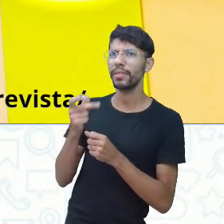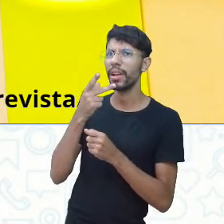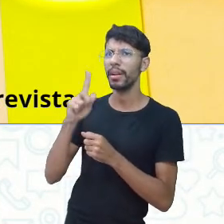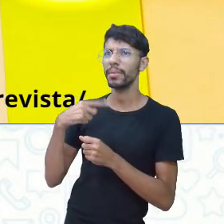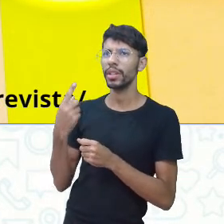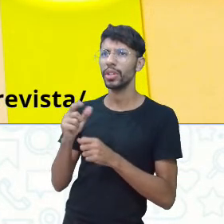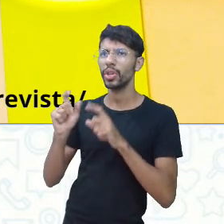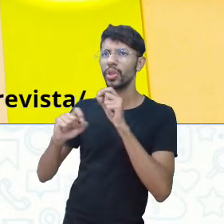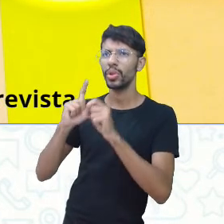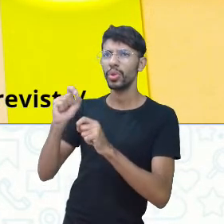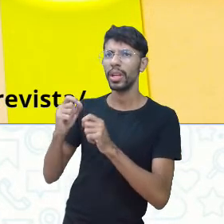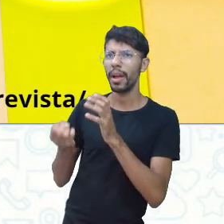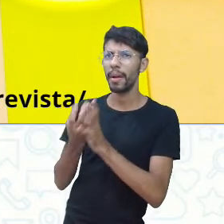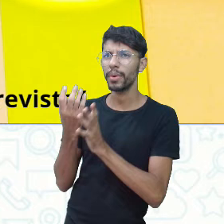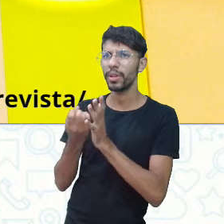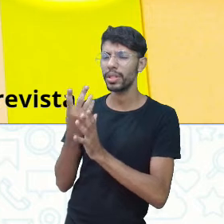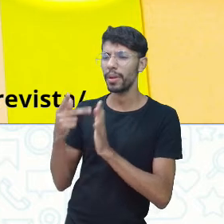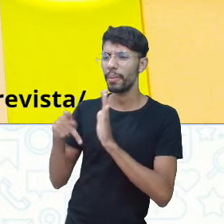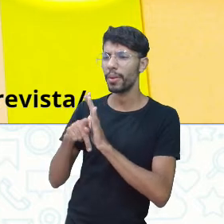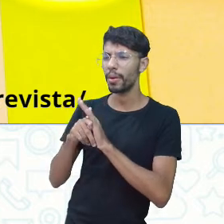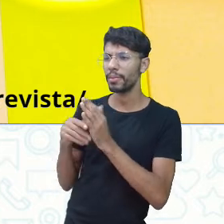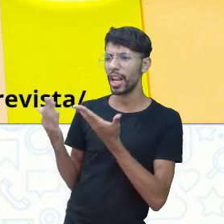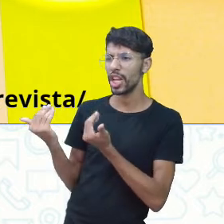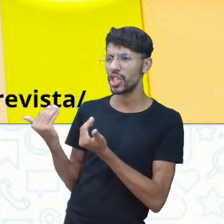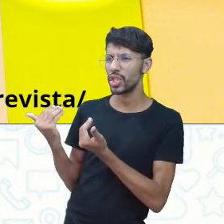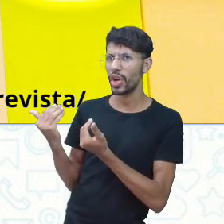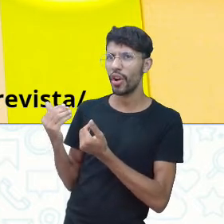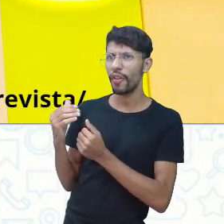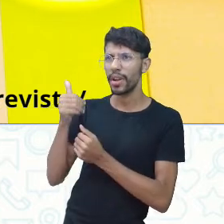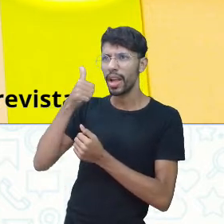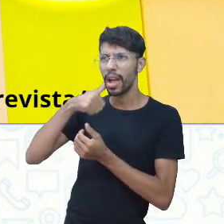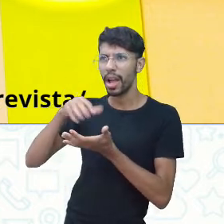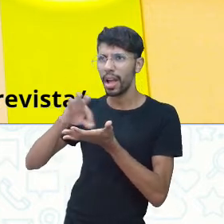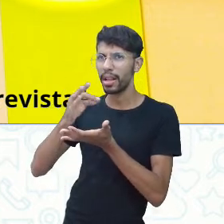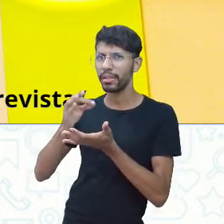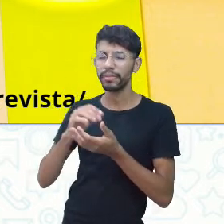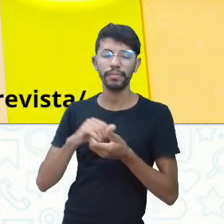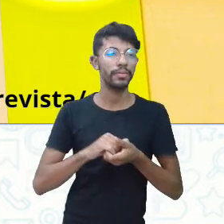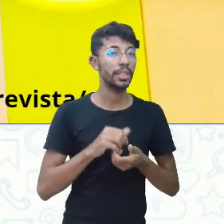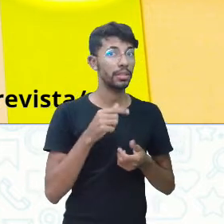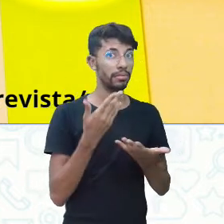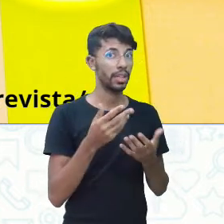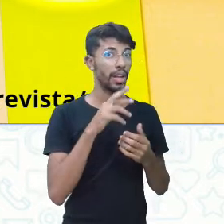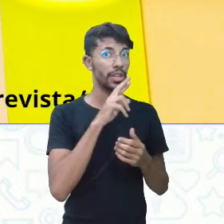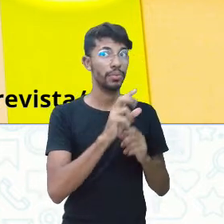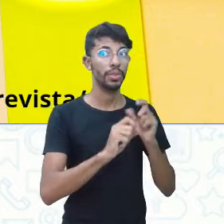adolescente Clarice Lispector? E aí ela é curta e objetiva. Ela diz caótica,